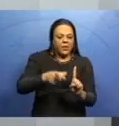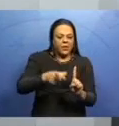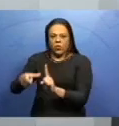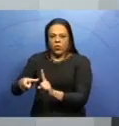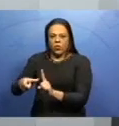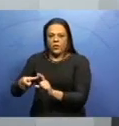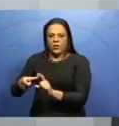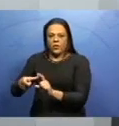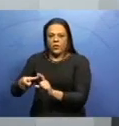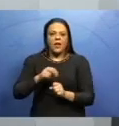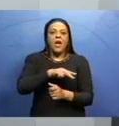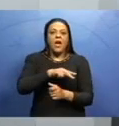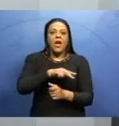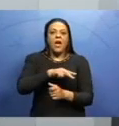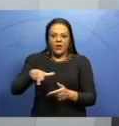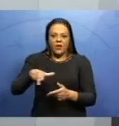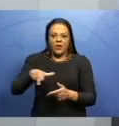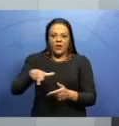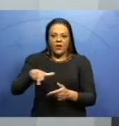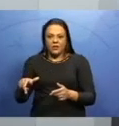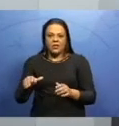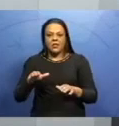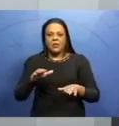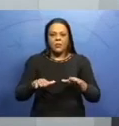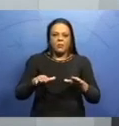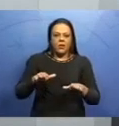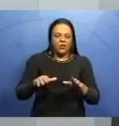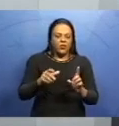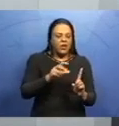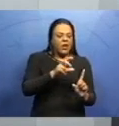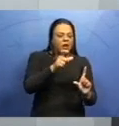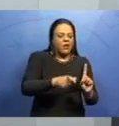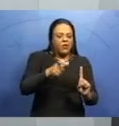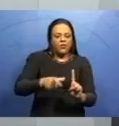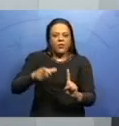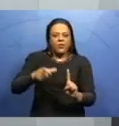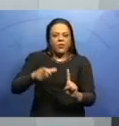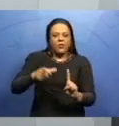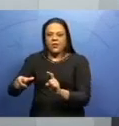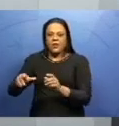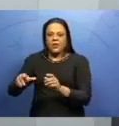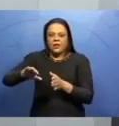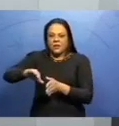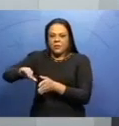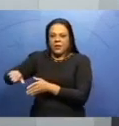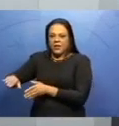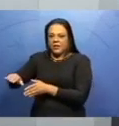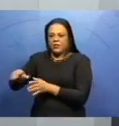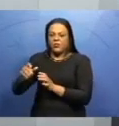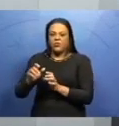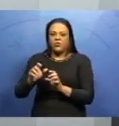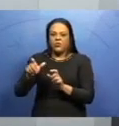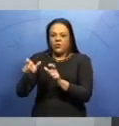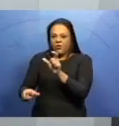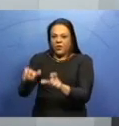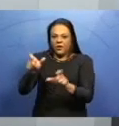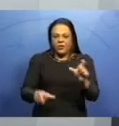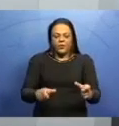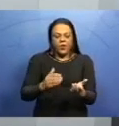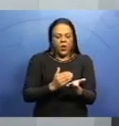particularizando-os dentro de sua espécie e distinguindo-os dos restantes. É escrito com letra